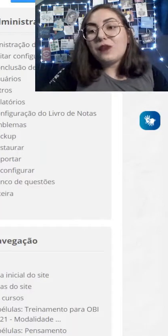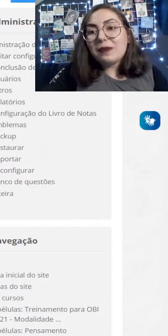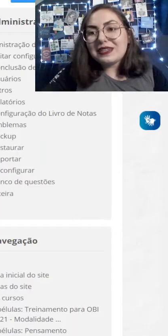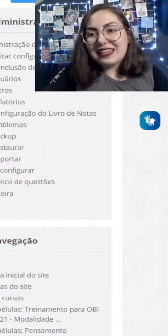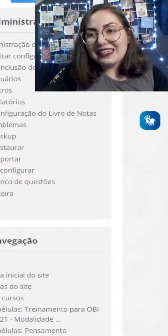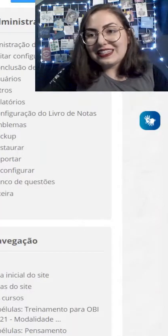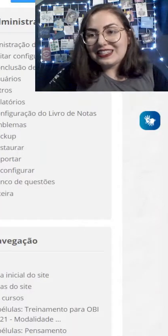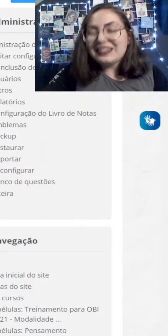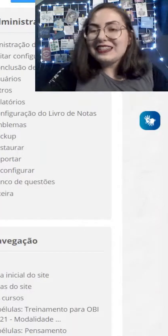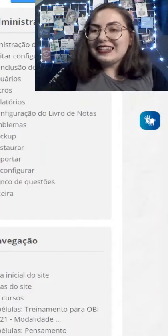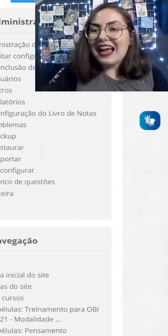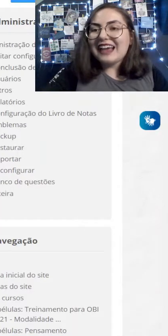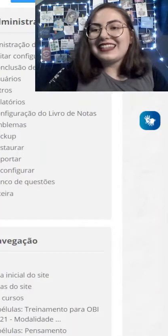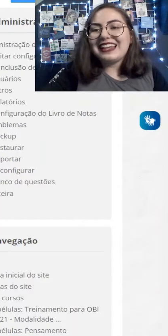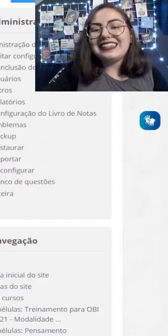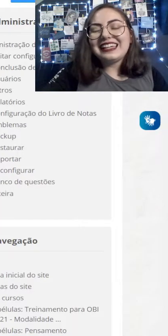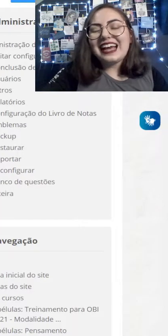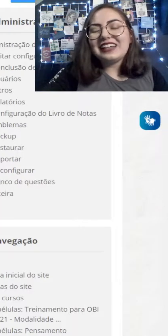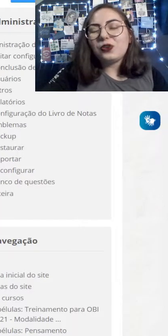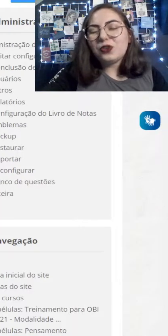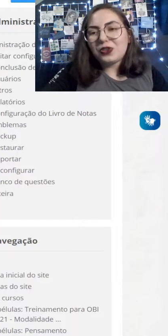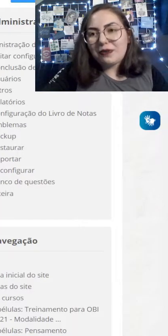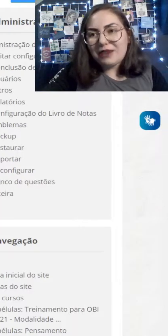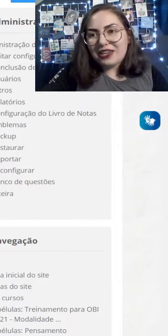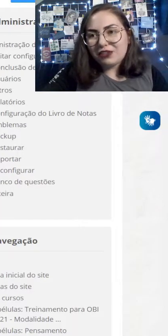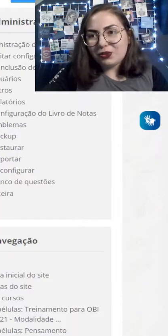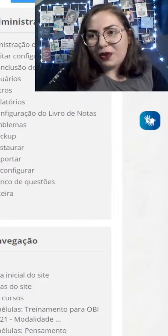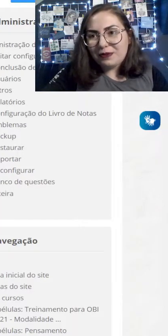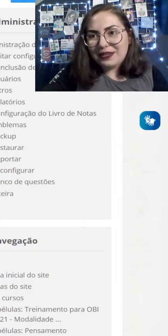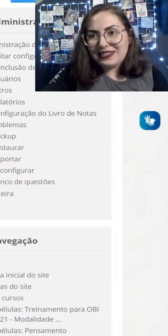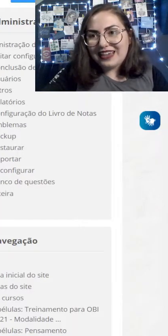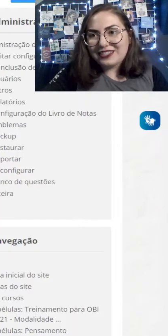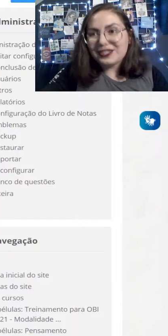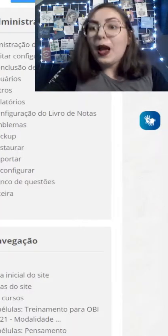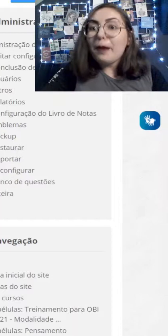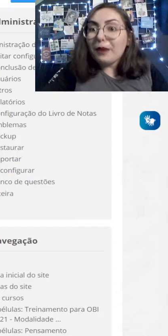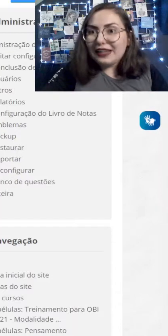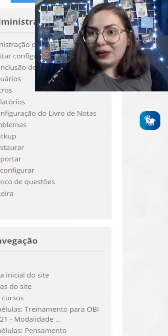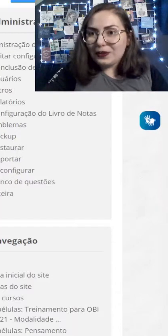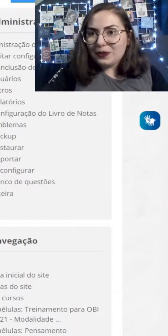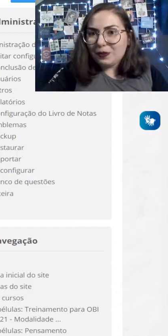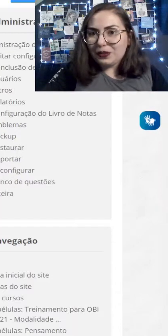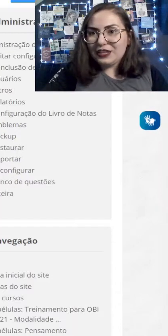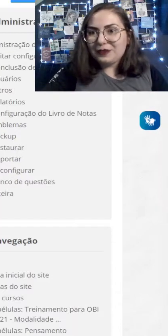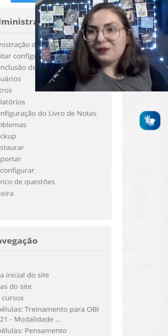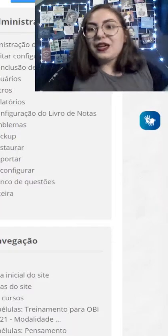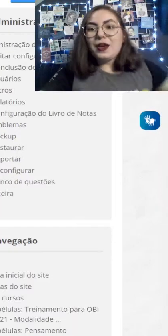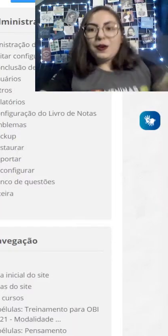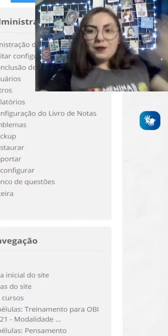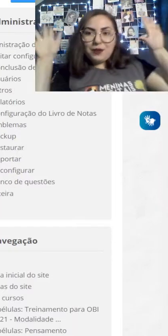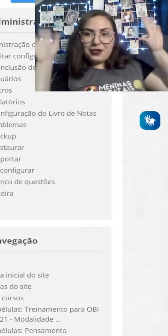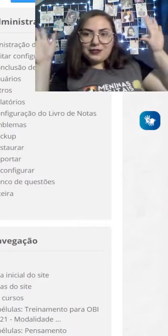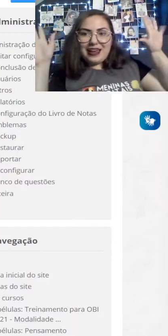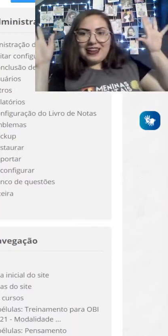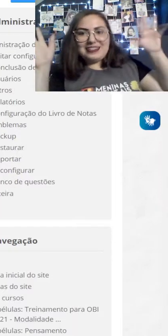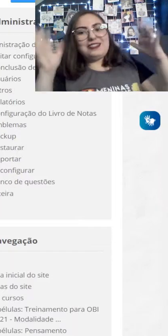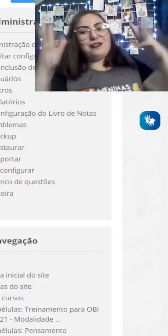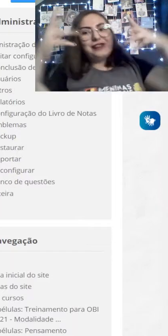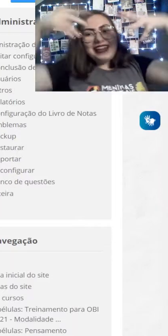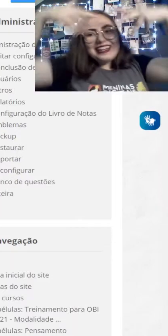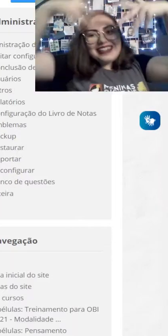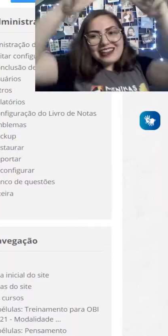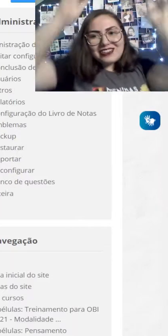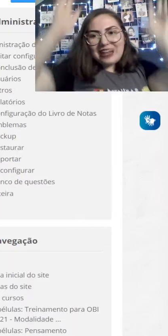verdade a gente tem a língua brasileira de sinais na integrada com o nosso ambiente virtual de aprendizagem Bora lá conhecer um pouquinho pois